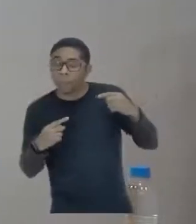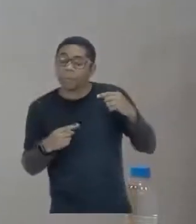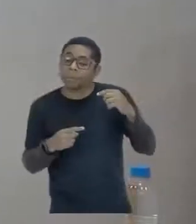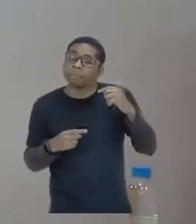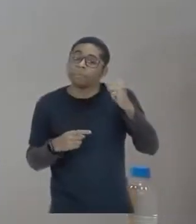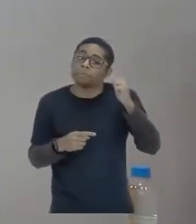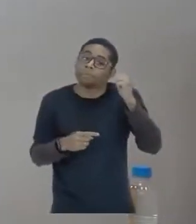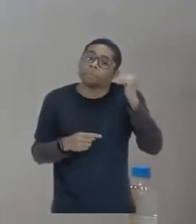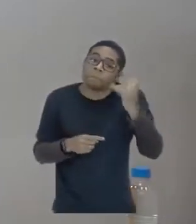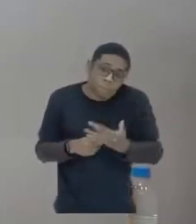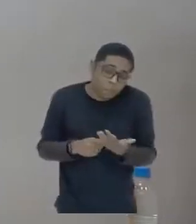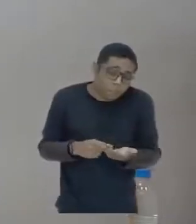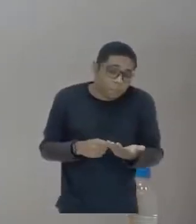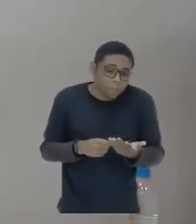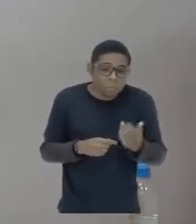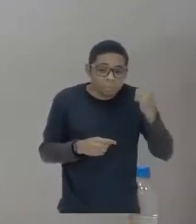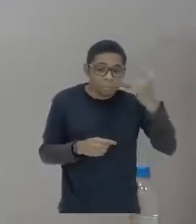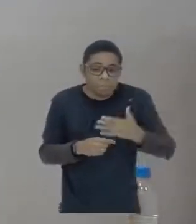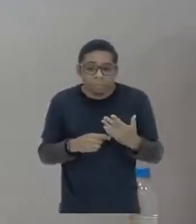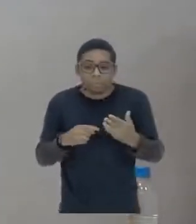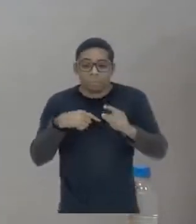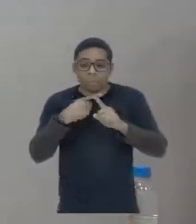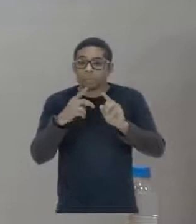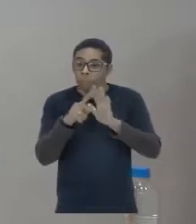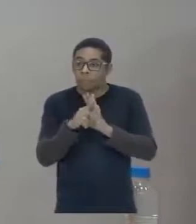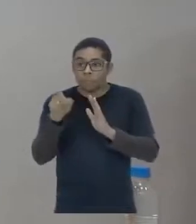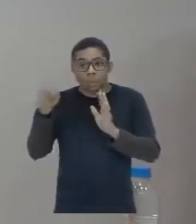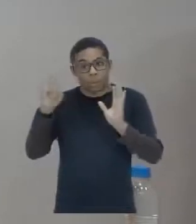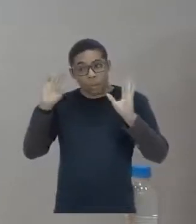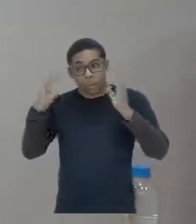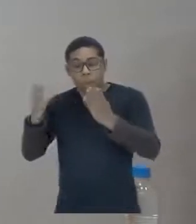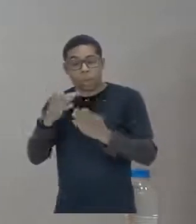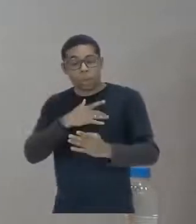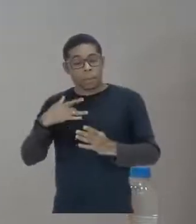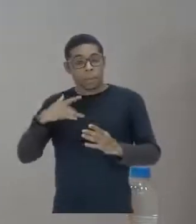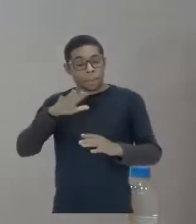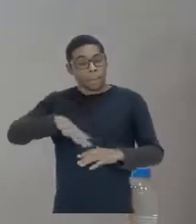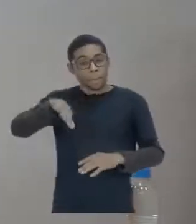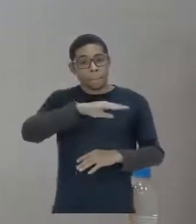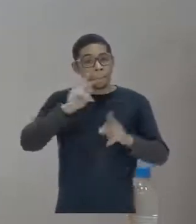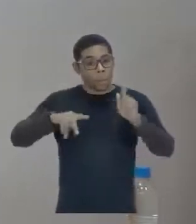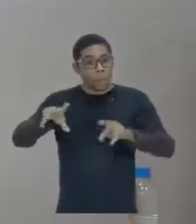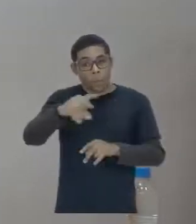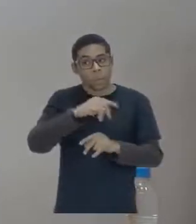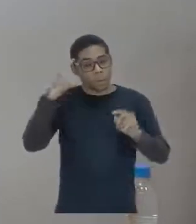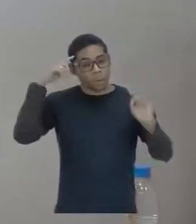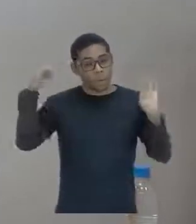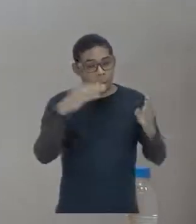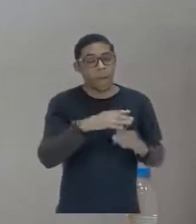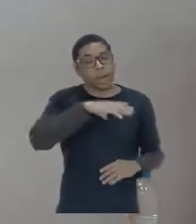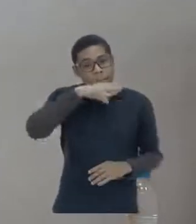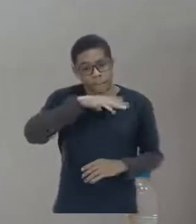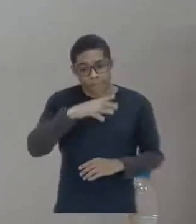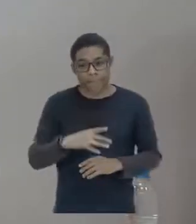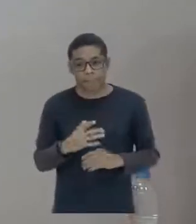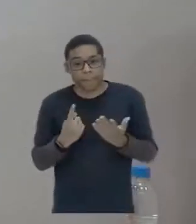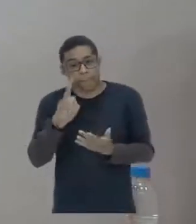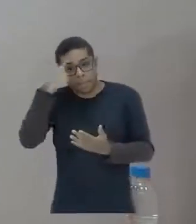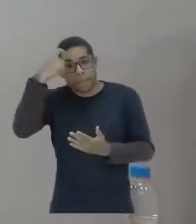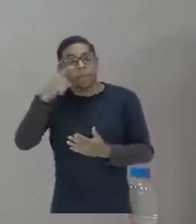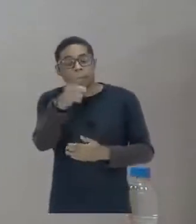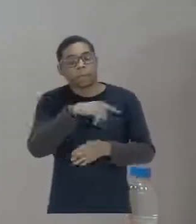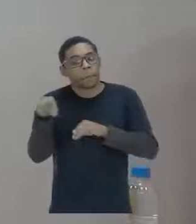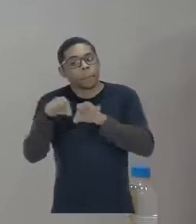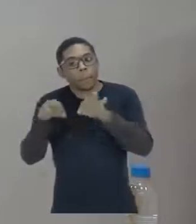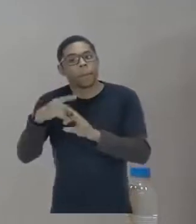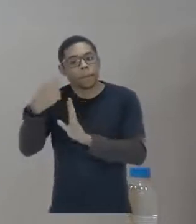tema pertinente, é um tema que é inclusive de saúde pública, é um tema de humanidade com os animais. Então, a ideia é que você faça